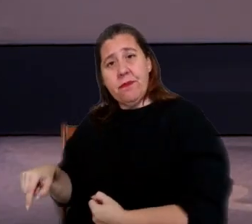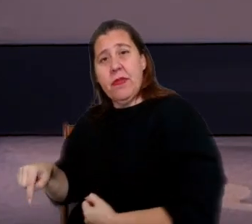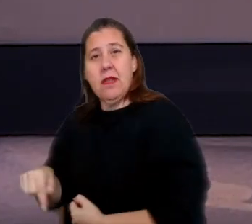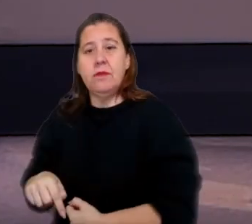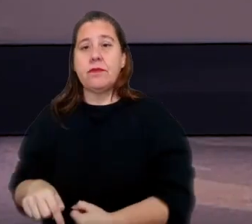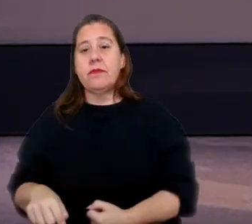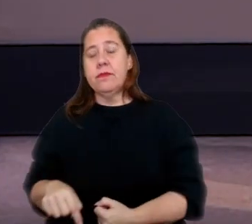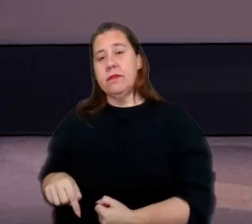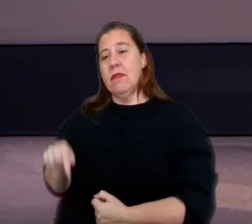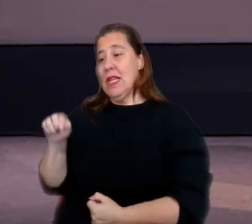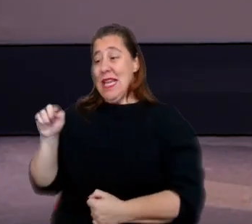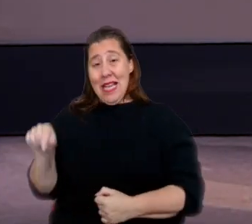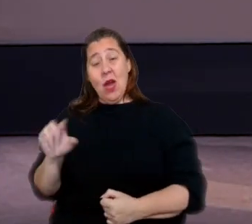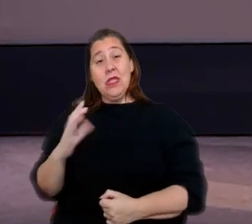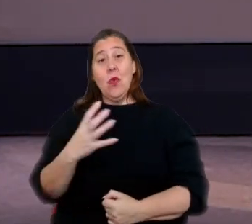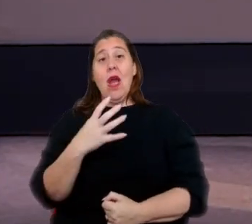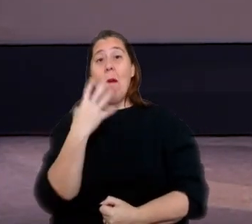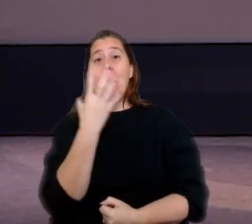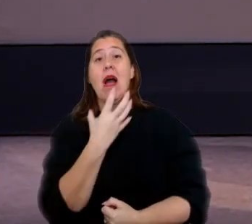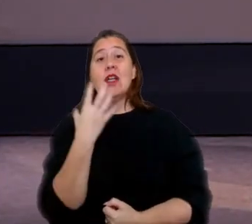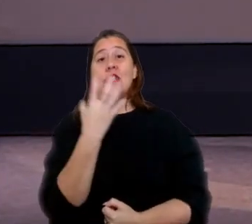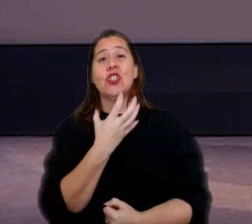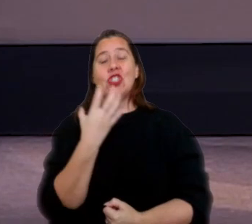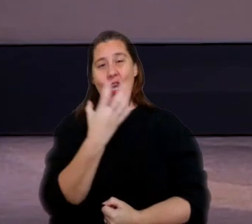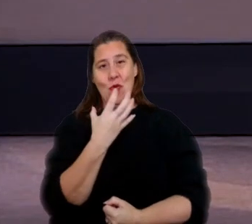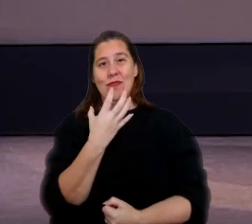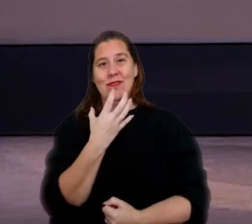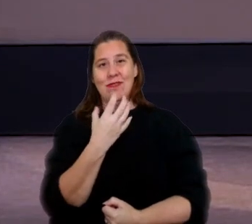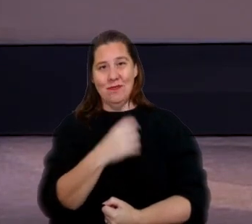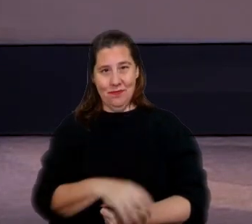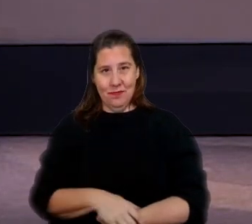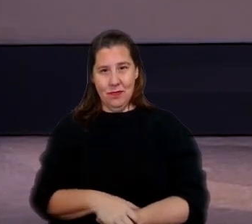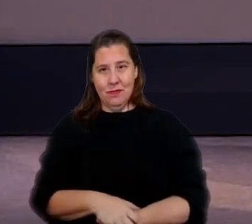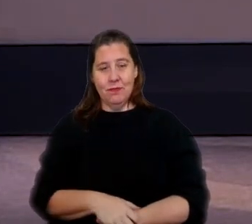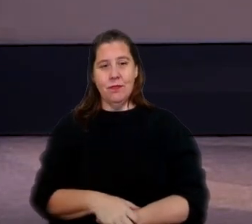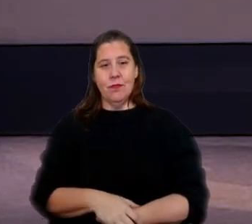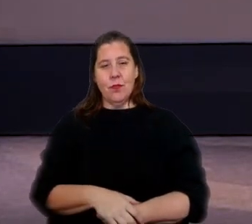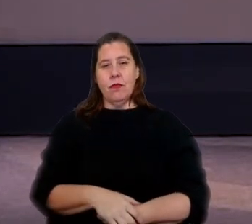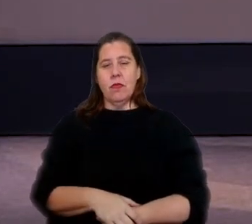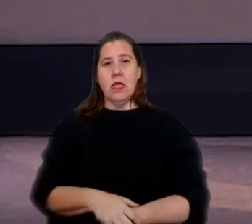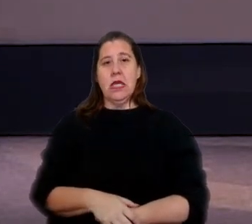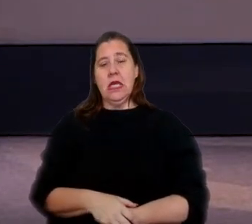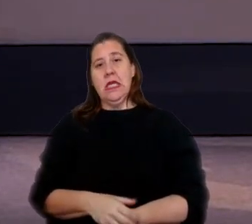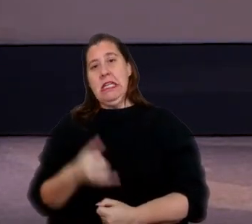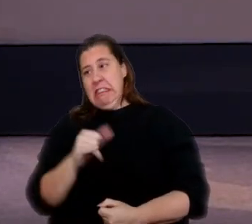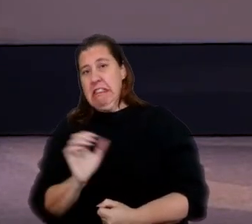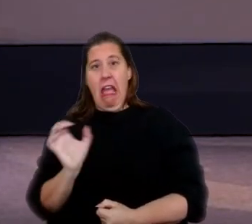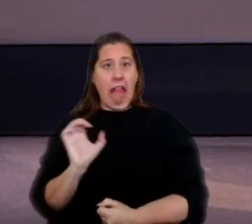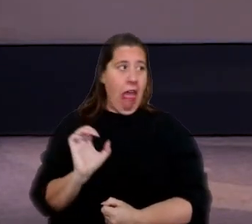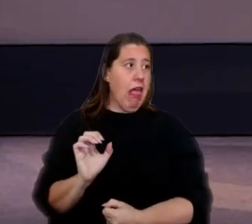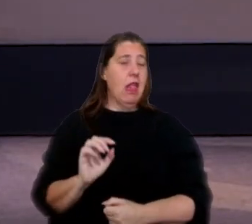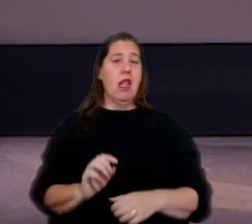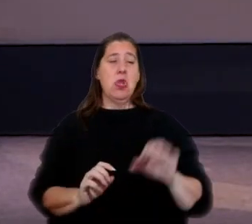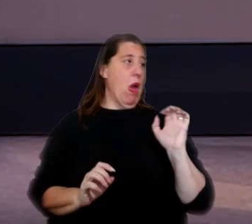em conta. E nesse caso é a paixão. O que está em jogo, para mim, é a paixão, né? Se